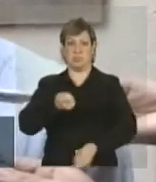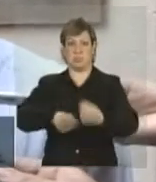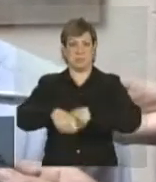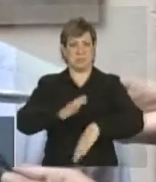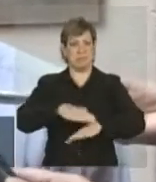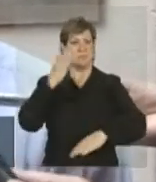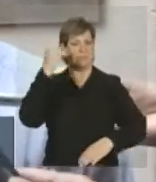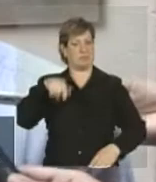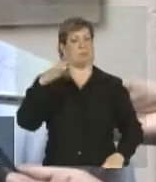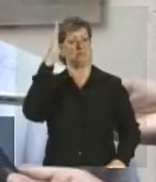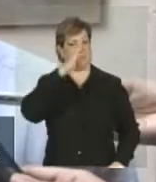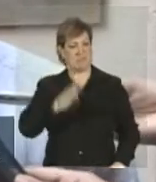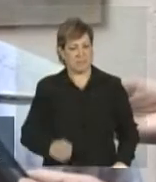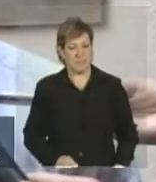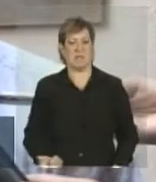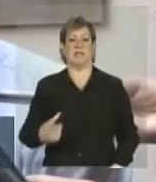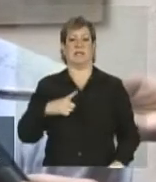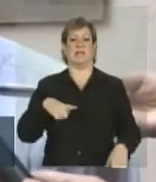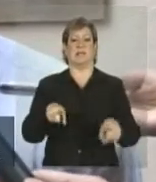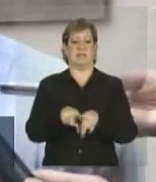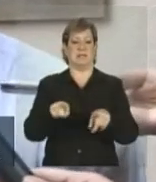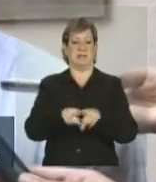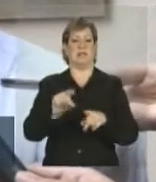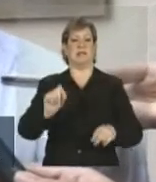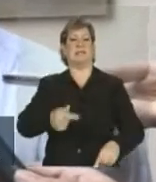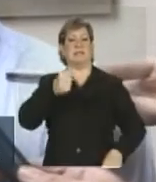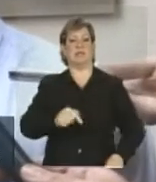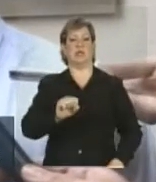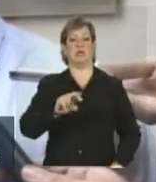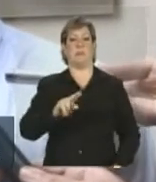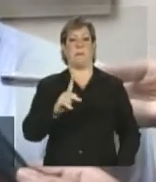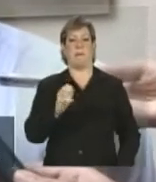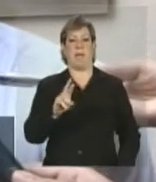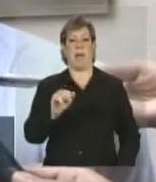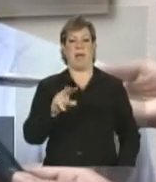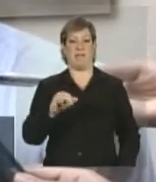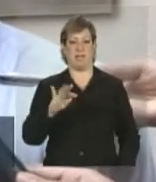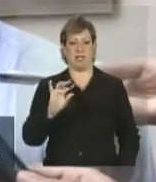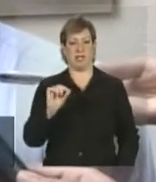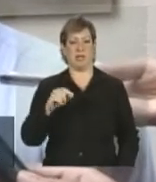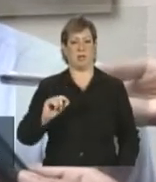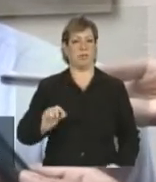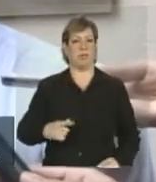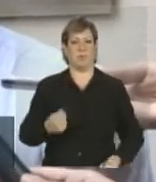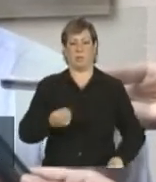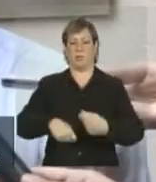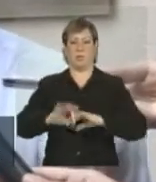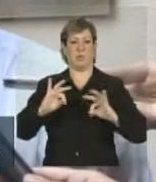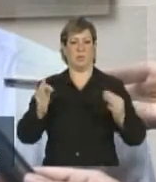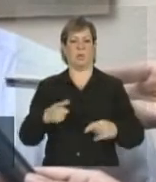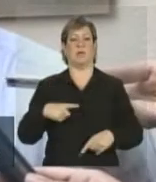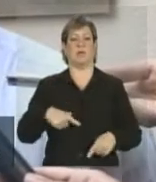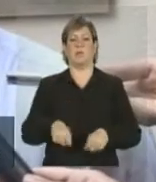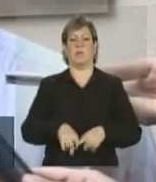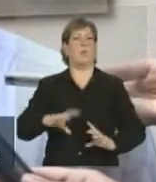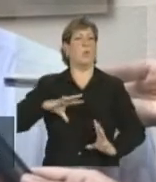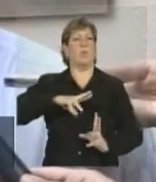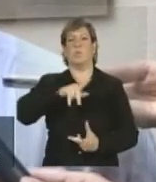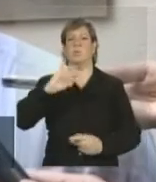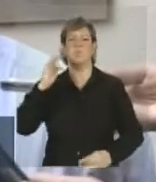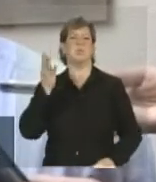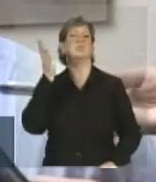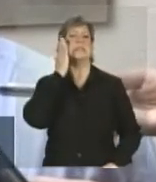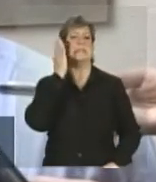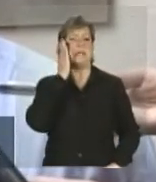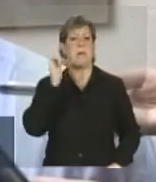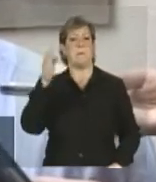para a economia deles. Somos o 7º superávit comercial. Somos o 2º maior produtor exportador de alimentos. O mundo inteiro reconhece e